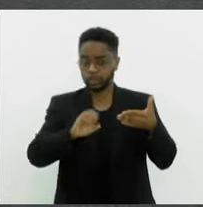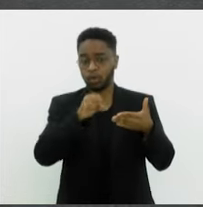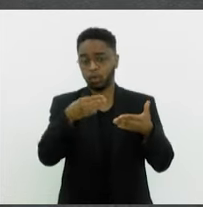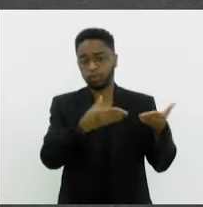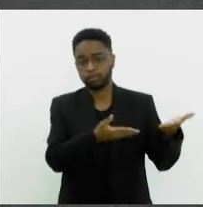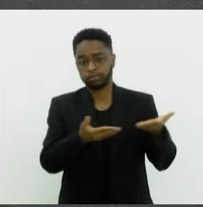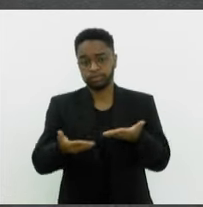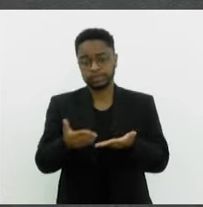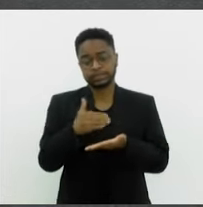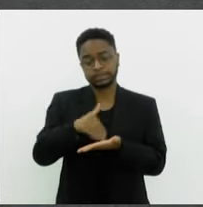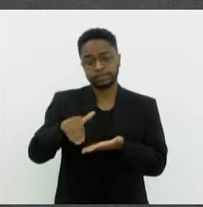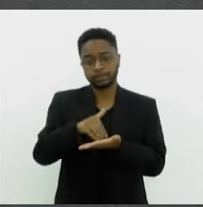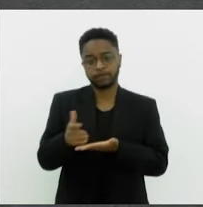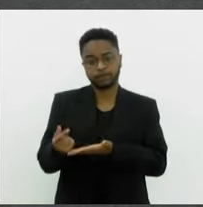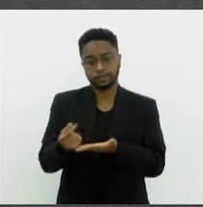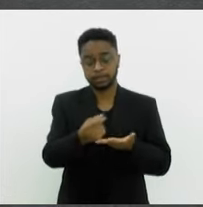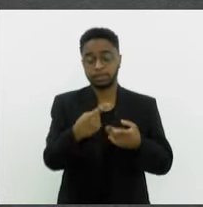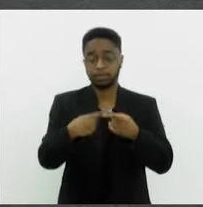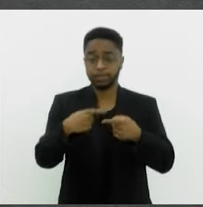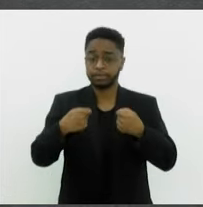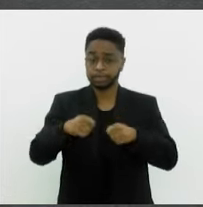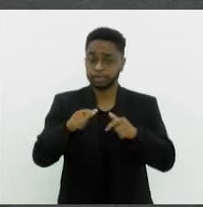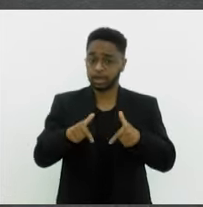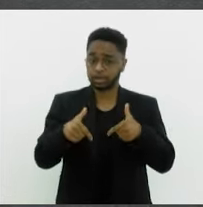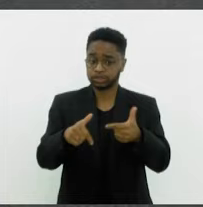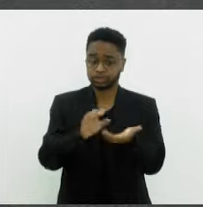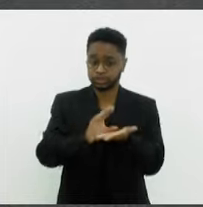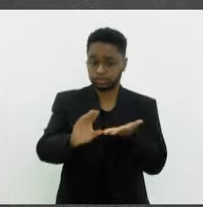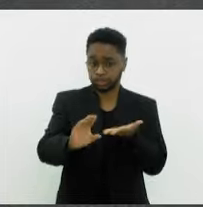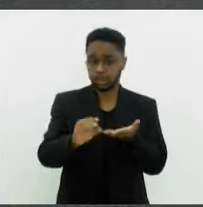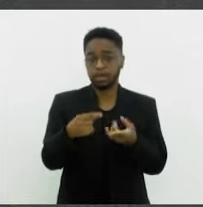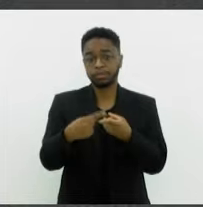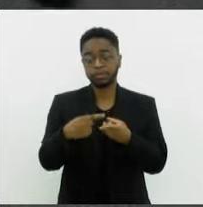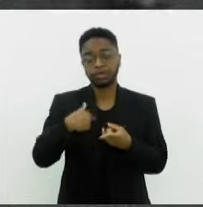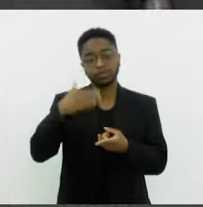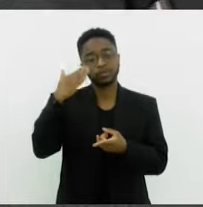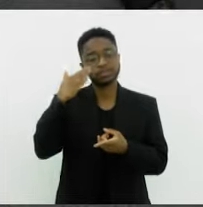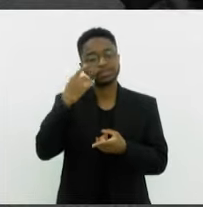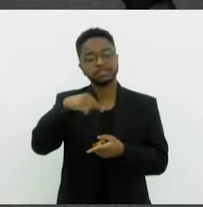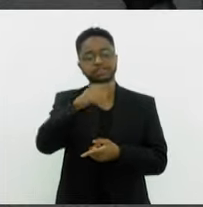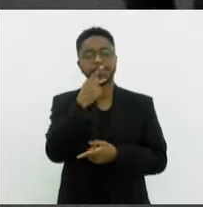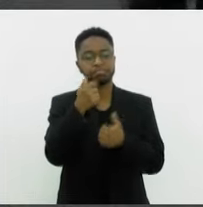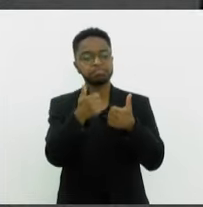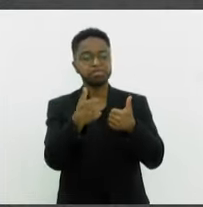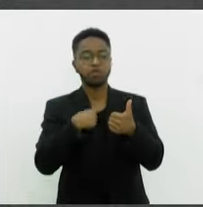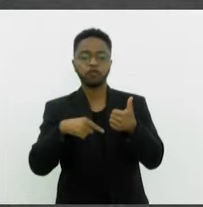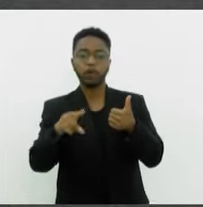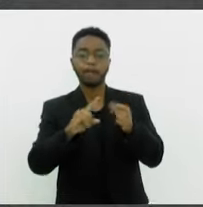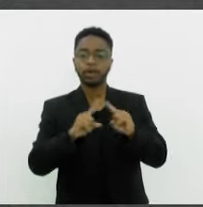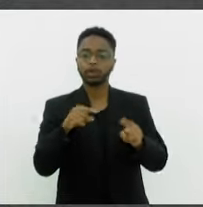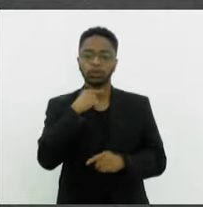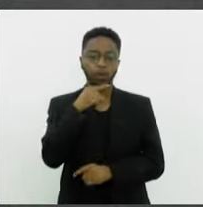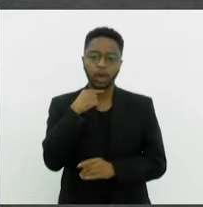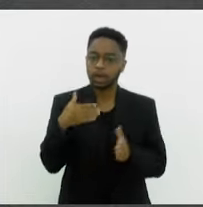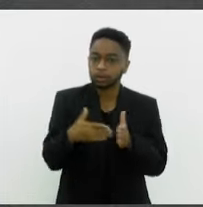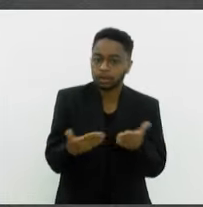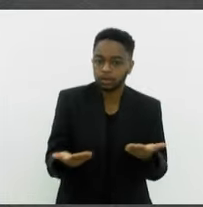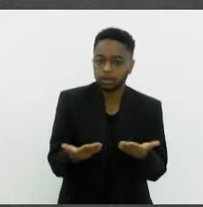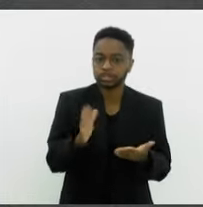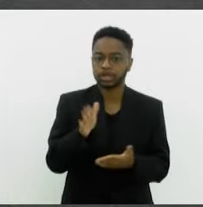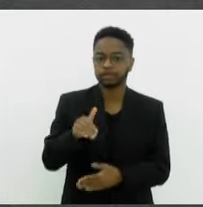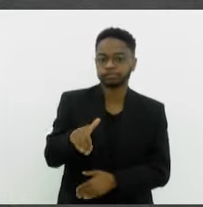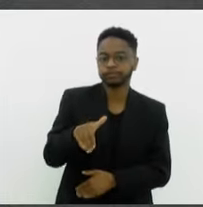executar as nossas emendas. O que eu sei é que todo mundo diz que vai, mas ninguém conseguiu nada até agora. A gente já está acabando